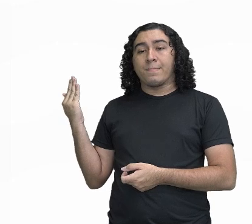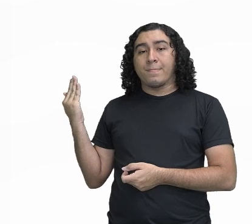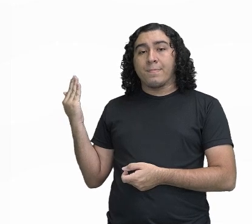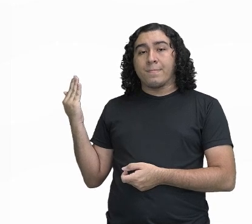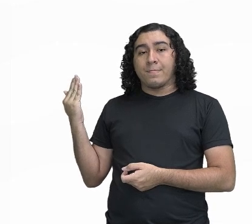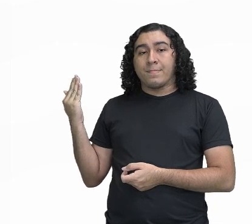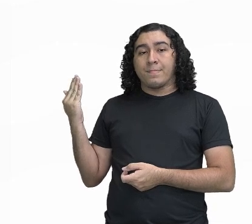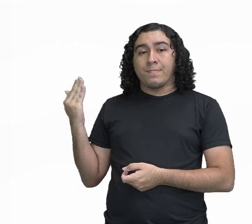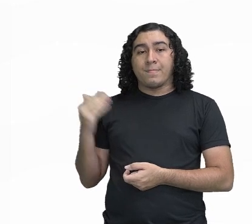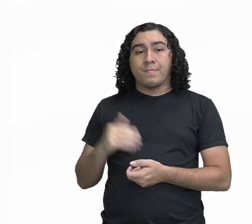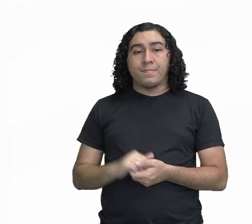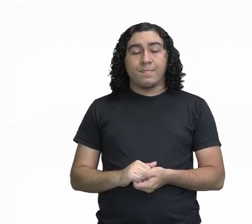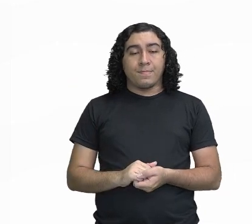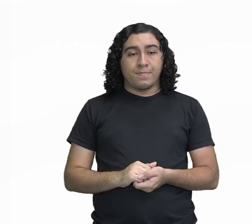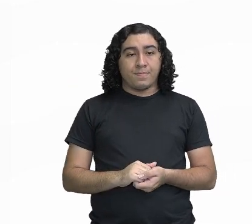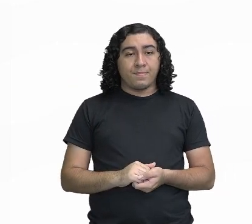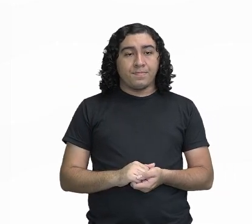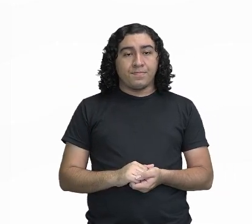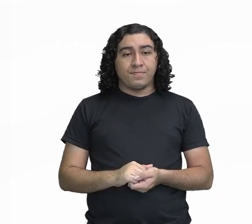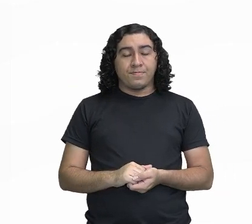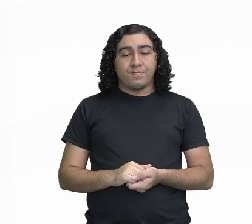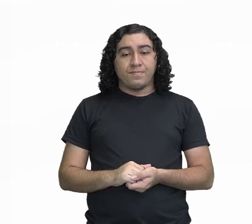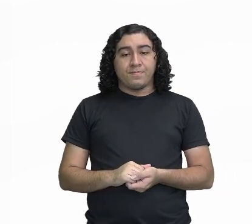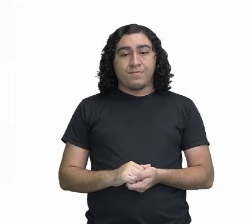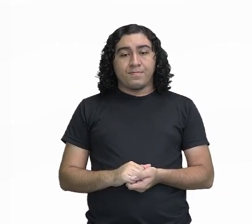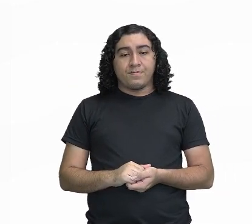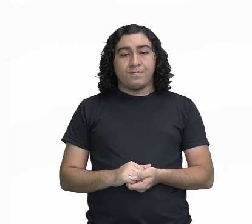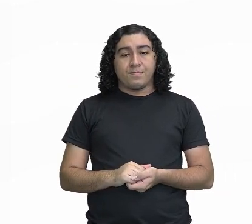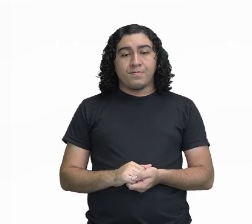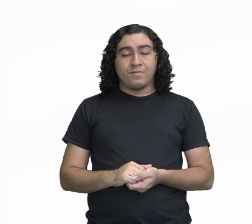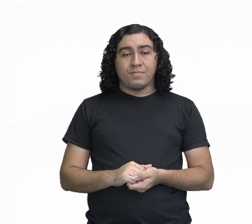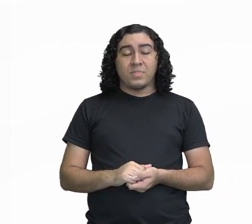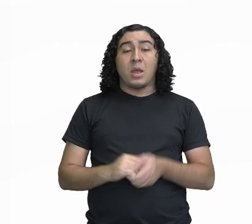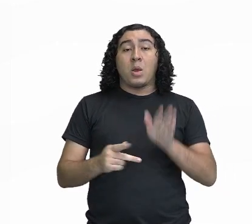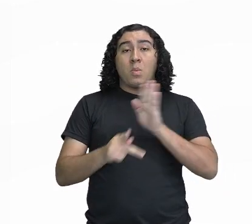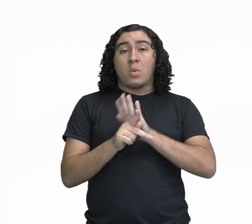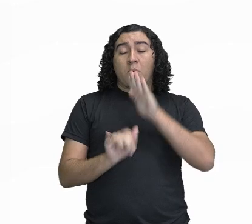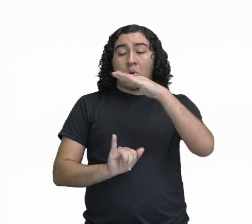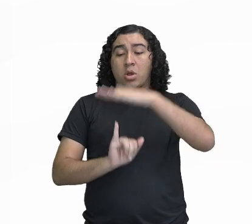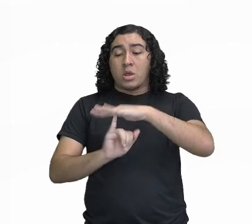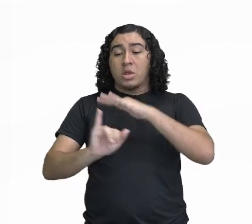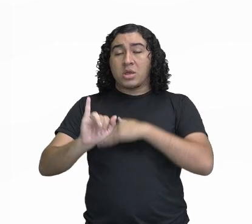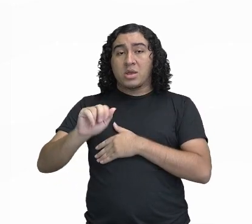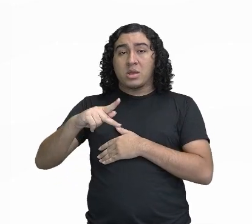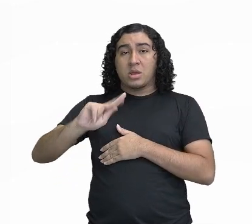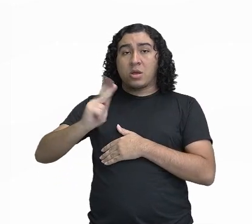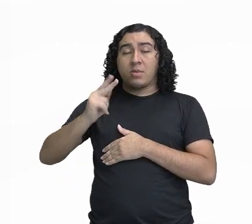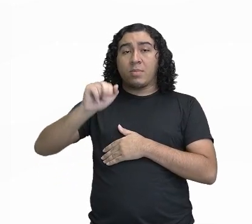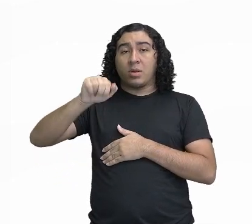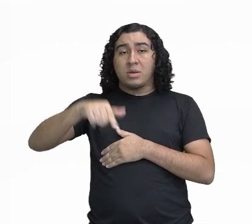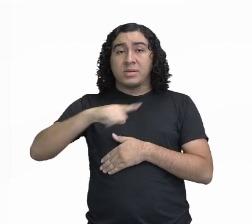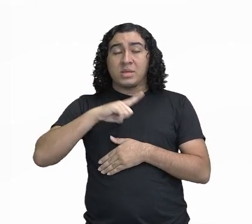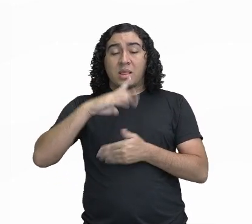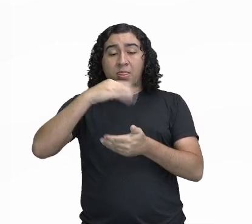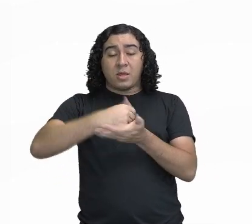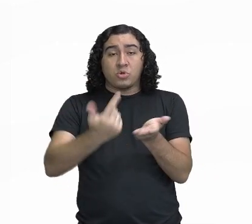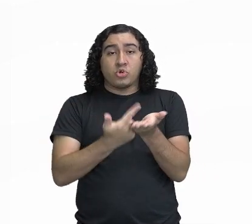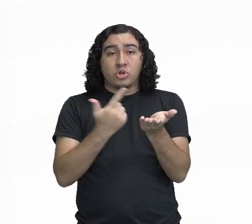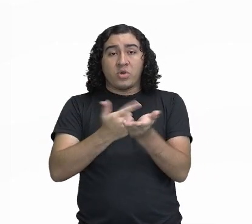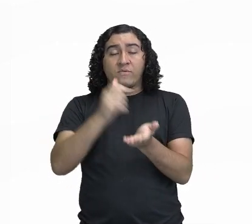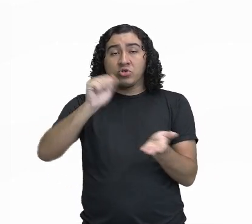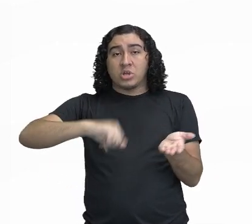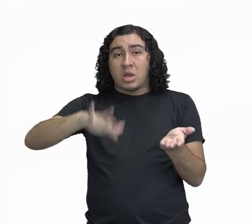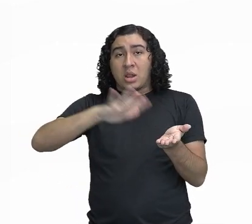ou baque solto. Ele foi escrito no IFAM em dezembro de 2014, no livro de registro das formas de expressão.